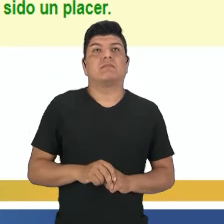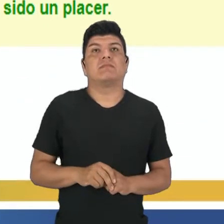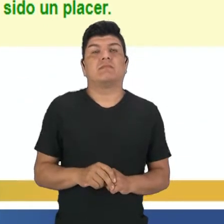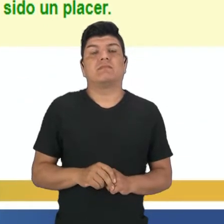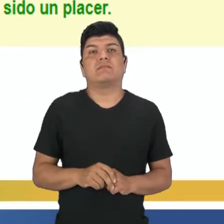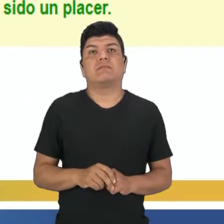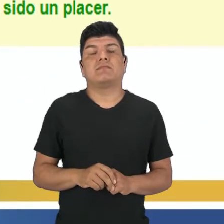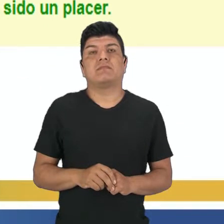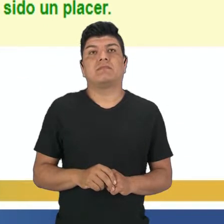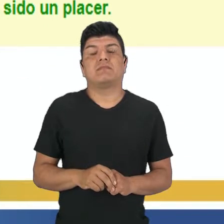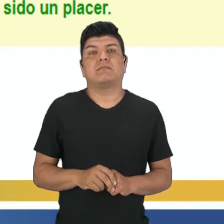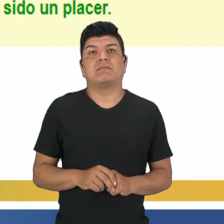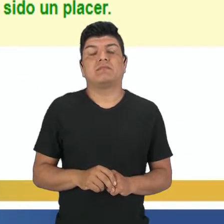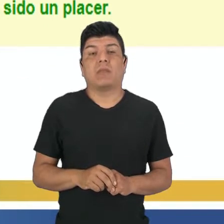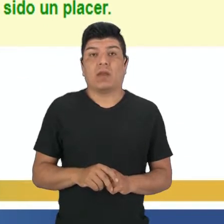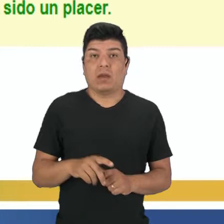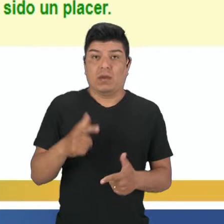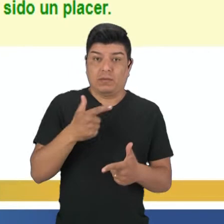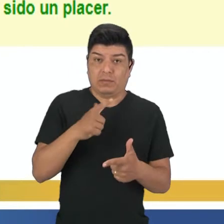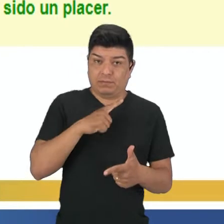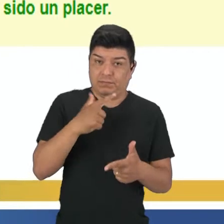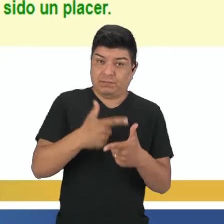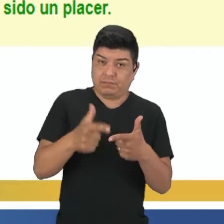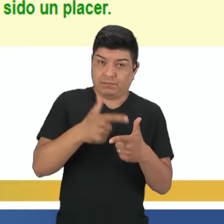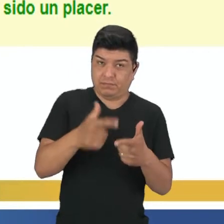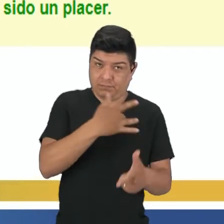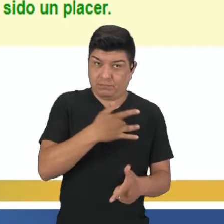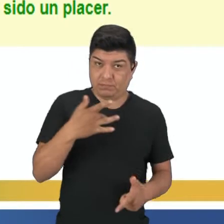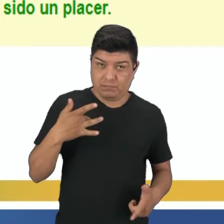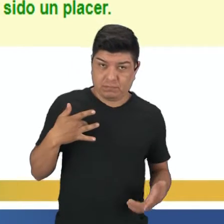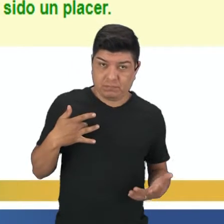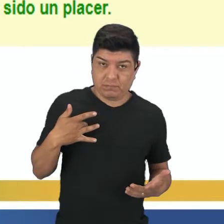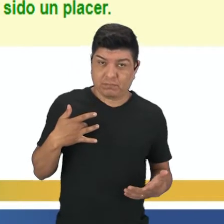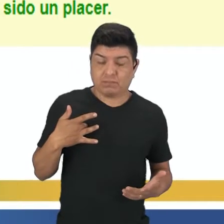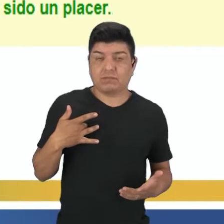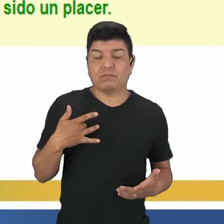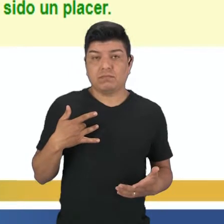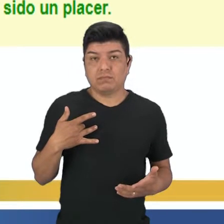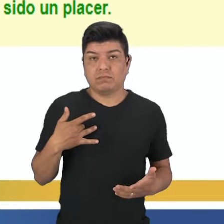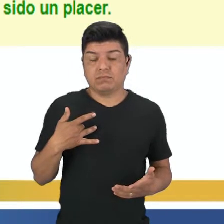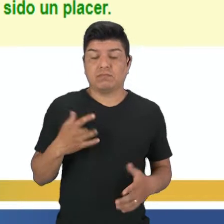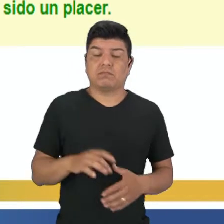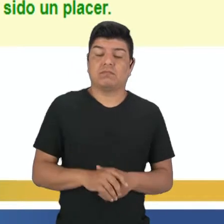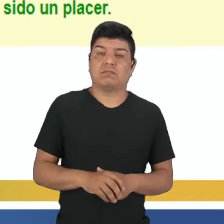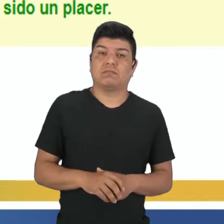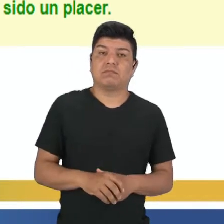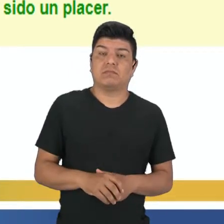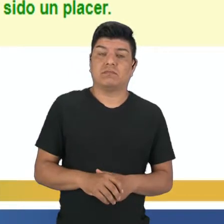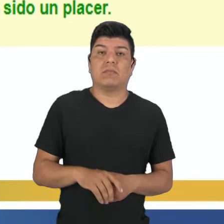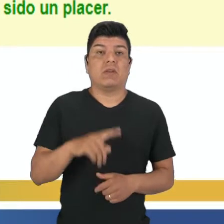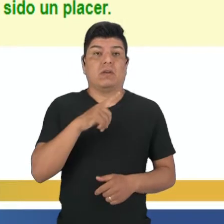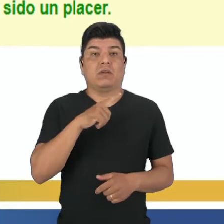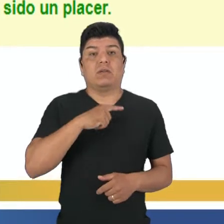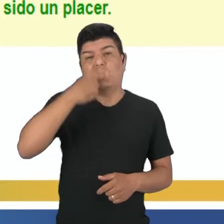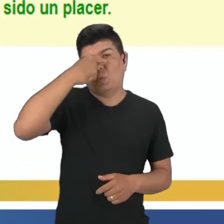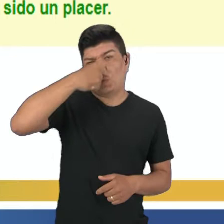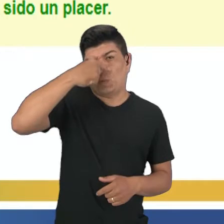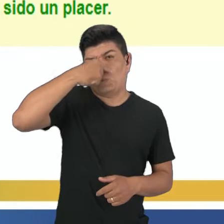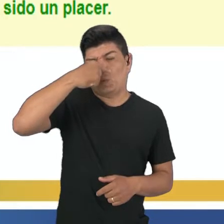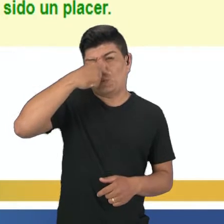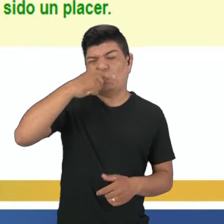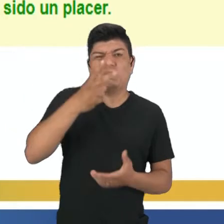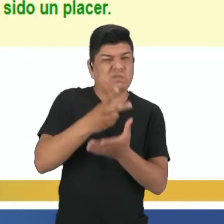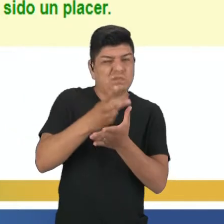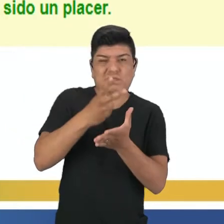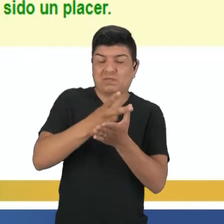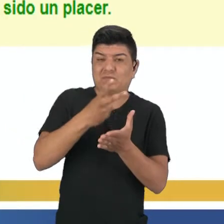Tem algum problema de saúde? Tem algum problema de saúde? Tenho gripe a menudo, ou seja, eu tenho gripe